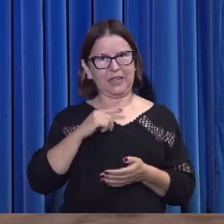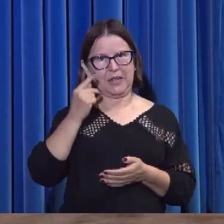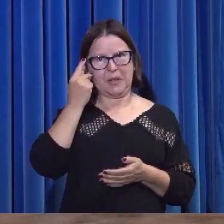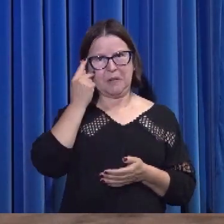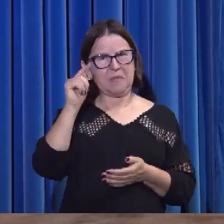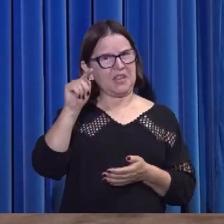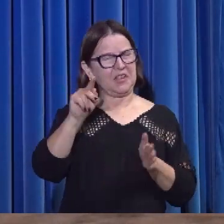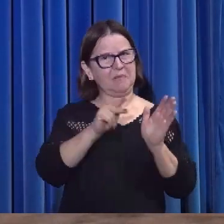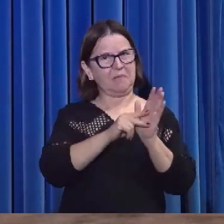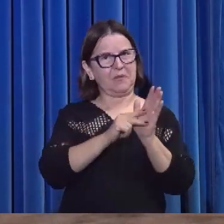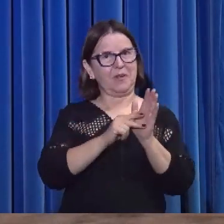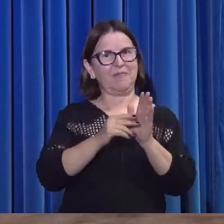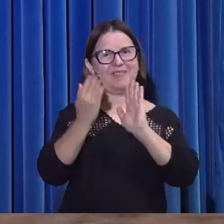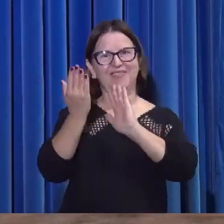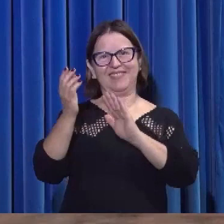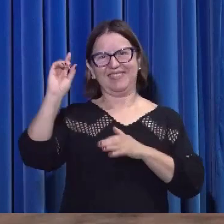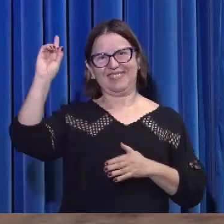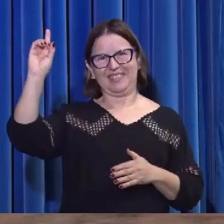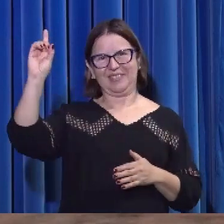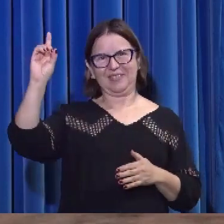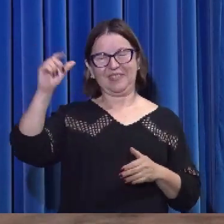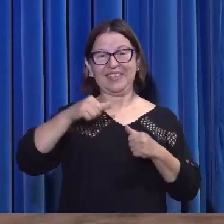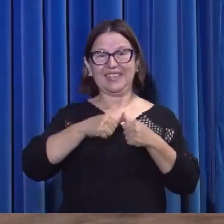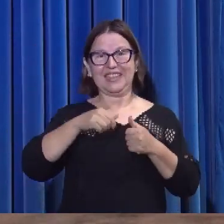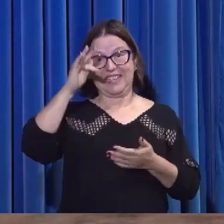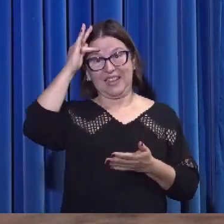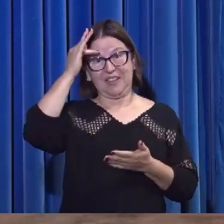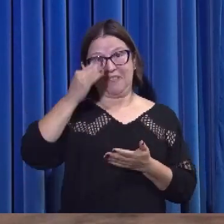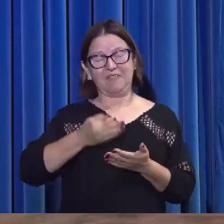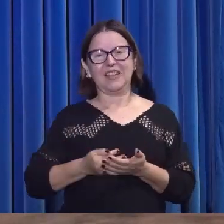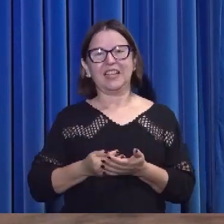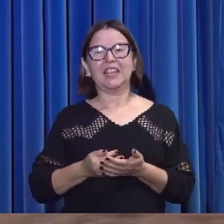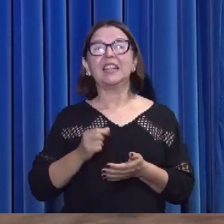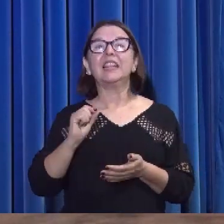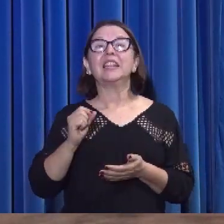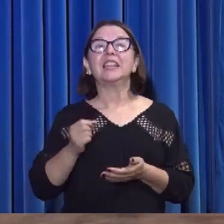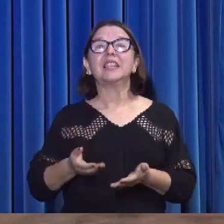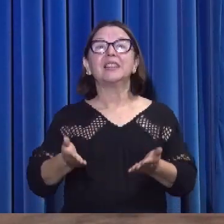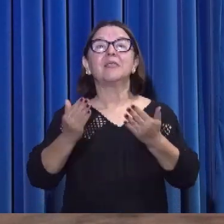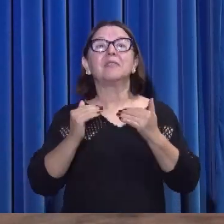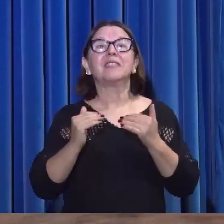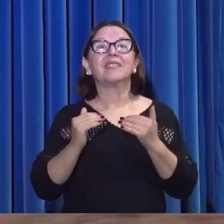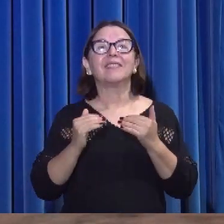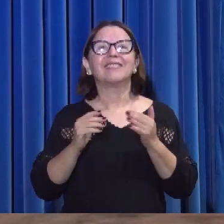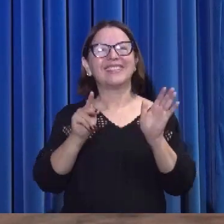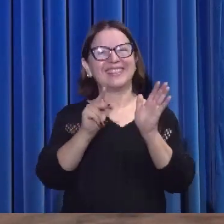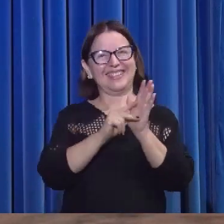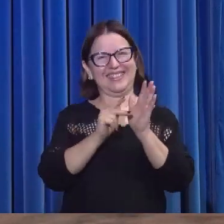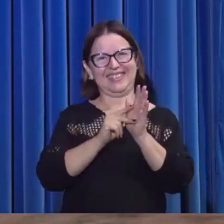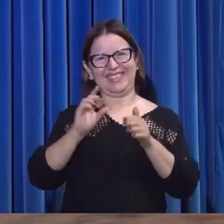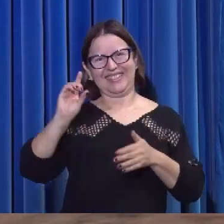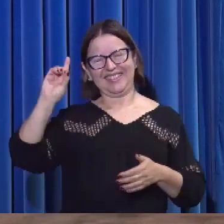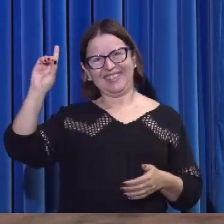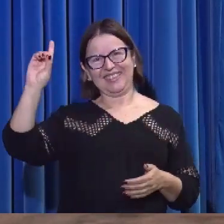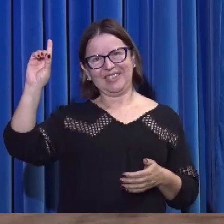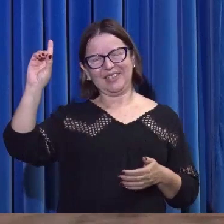E essa fé, quem colocou essa fé no meu coração? próprio Deus.